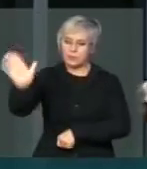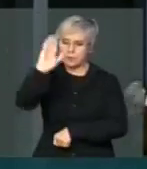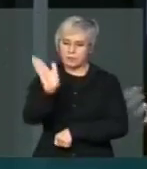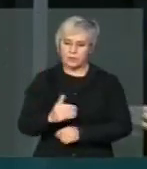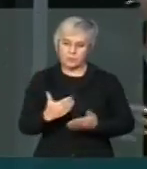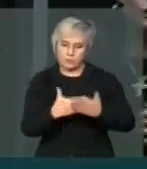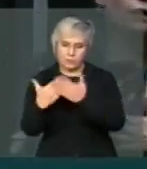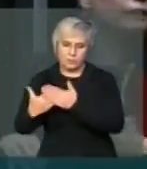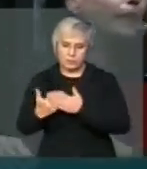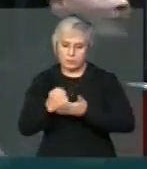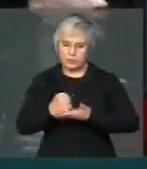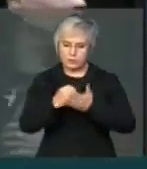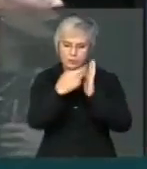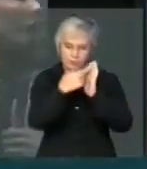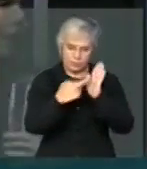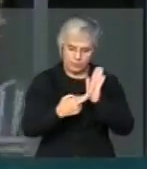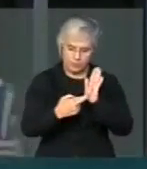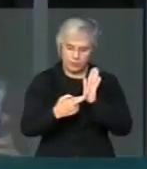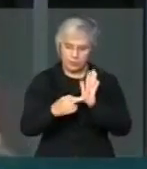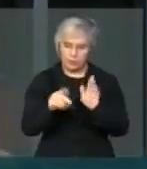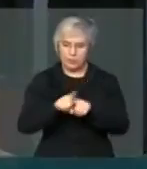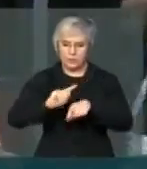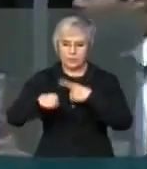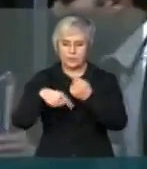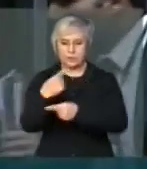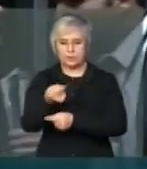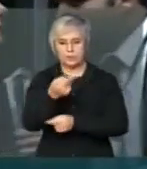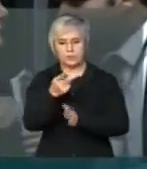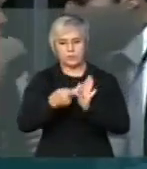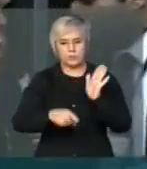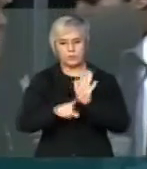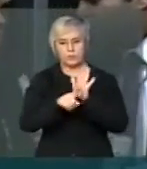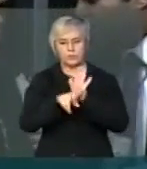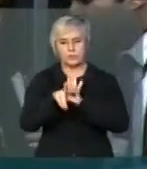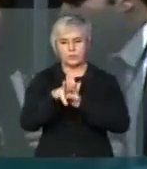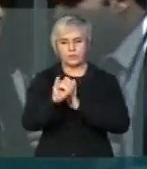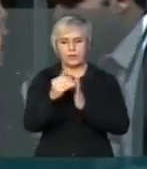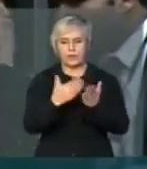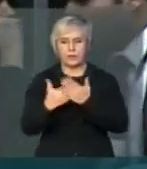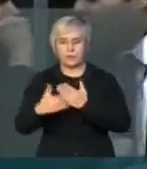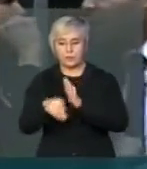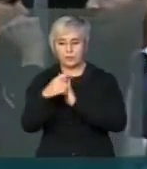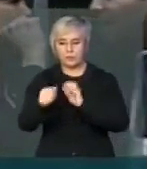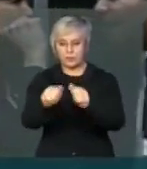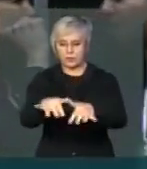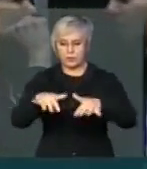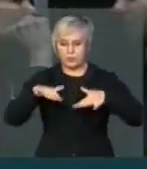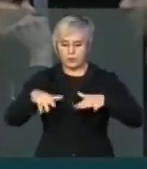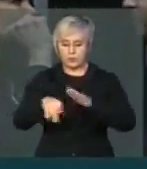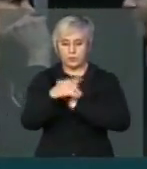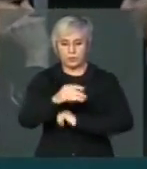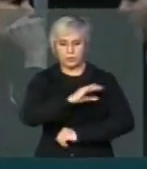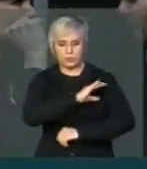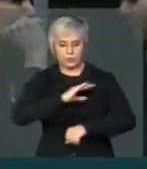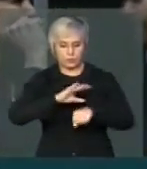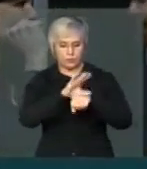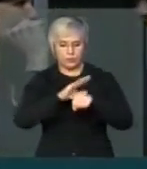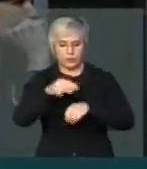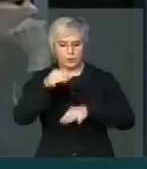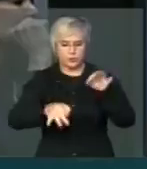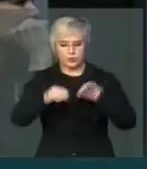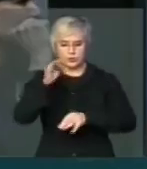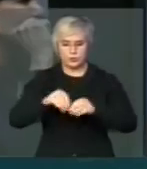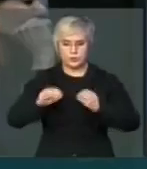nos termos regimentais. Posteriormente, o projeto de lei passará ainda pela análise do plenário, competindo a essa Comissão de Constituição, Justiça e